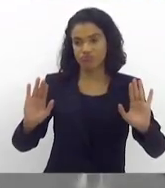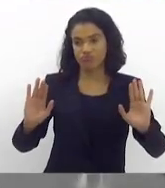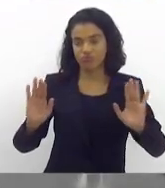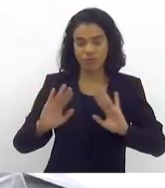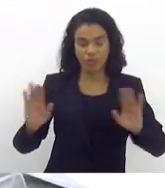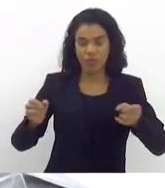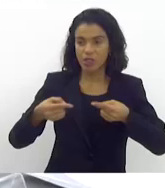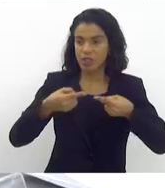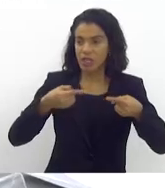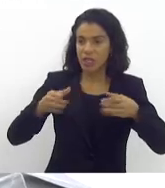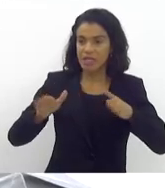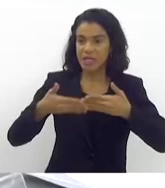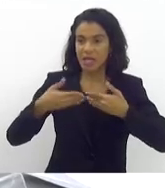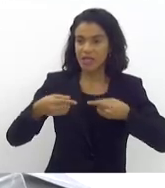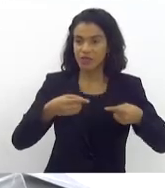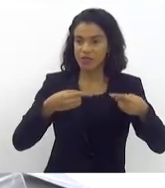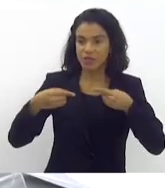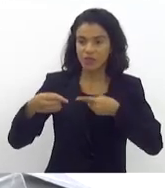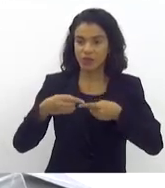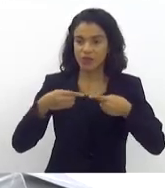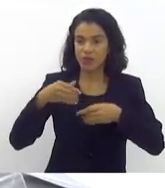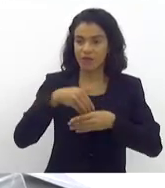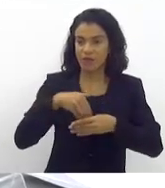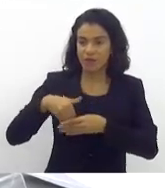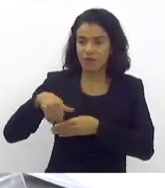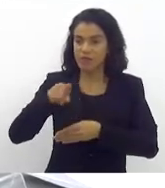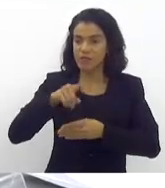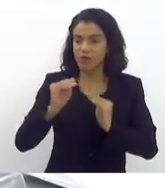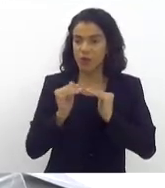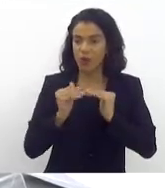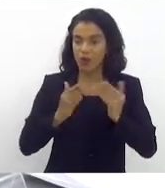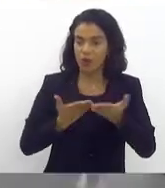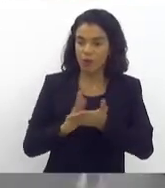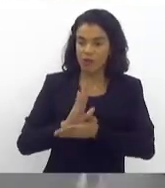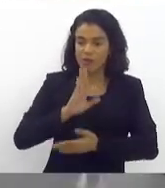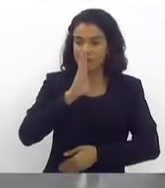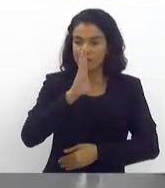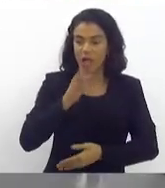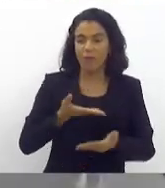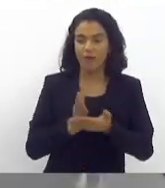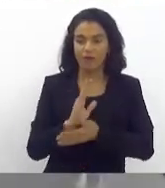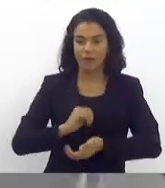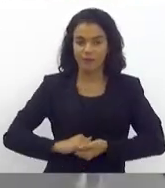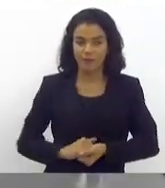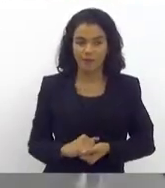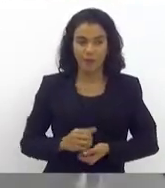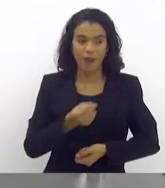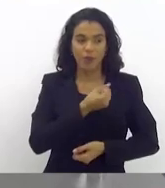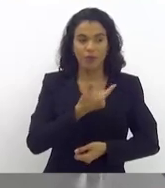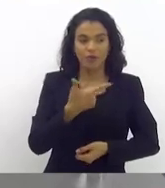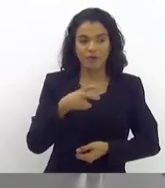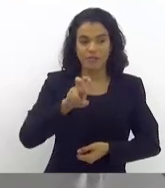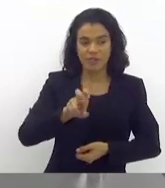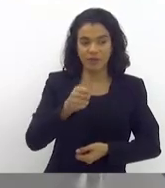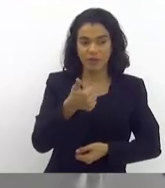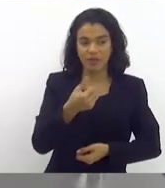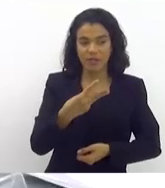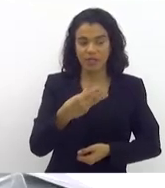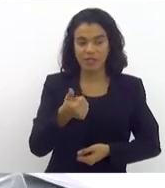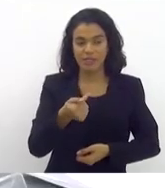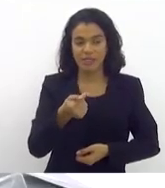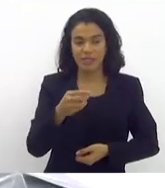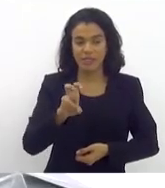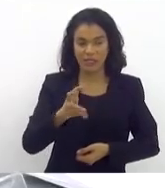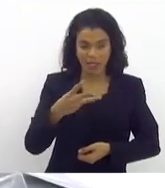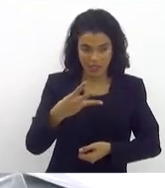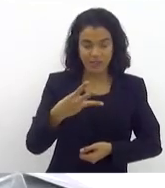Não havendo quem queira discutir, encerrada a discussão, em votação, senhores que aprovam, permaneçam como estão, aprovado. 25 da pauta é o PL 1373